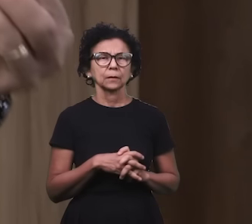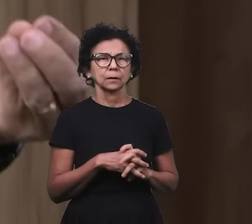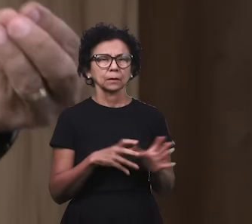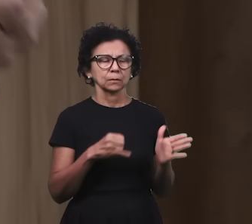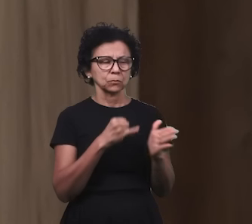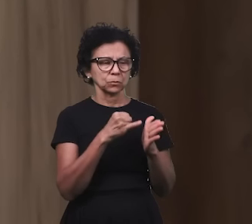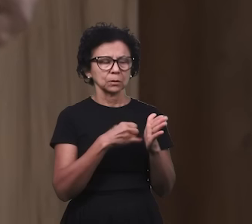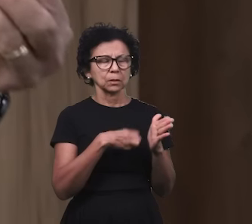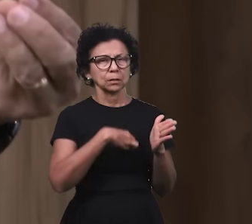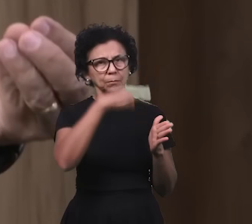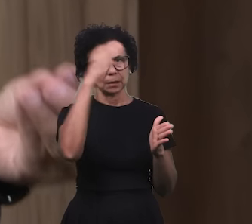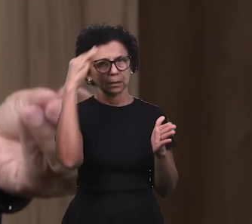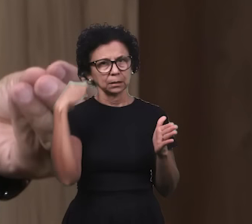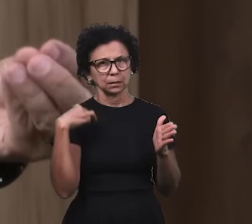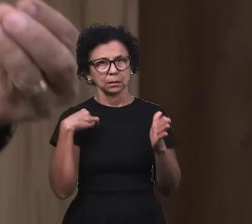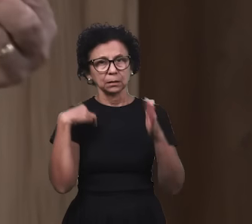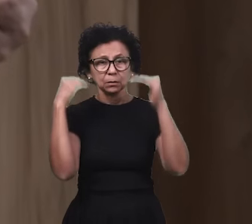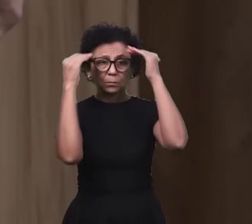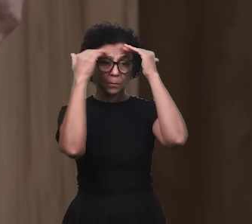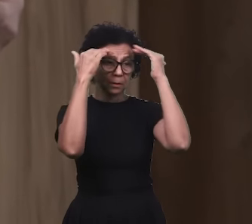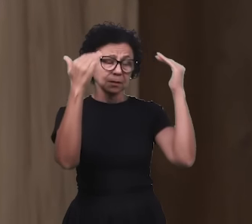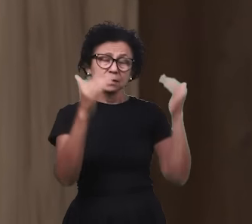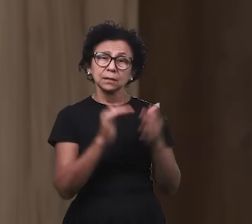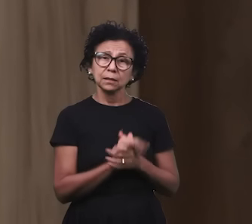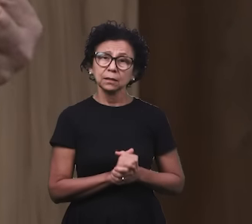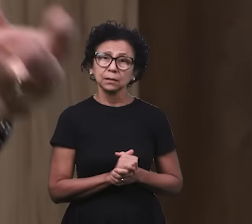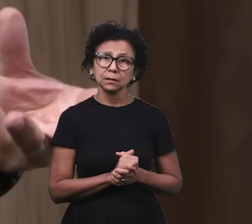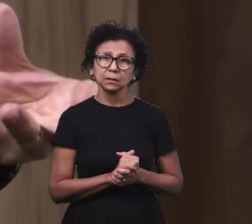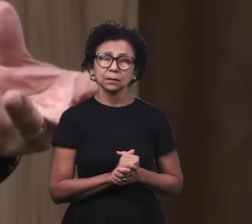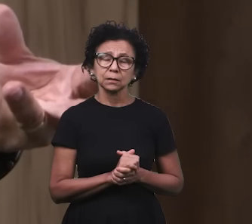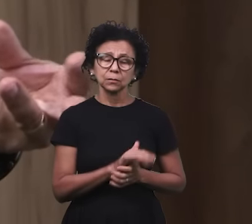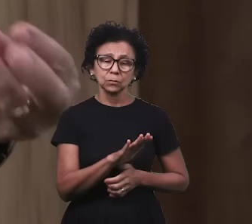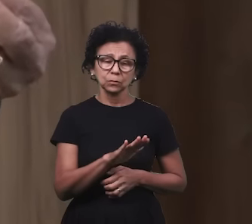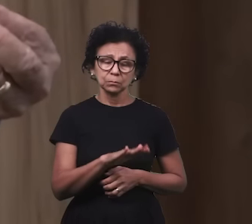sua família, os seus pais, né, como uma